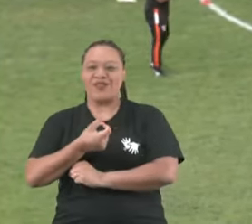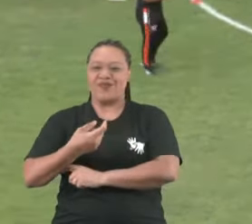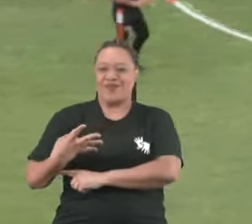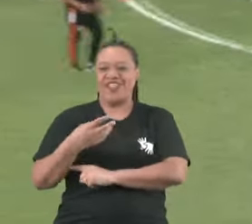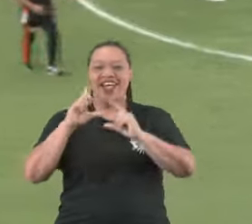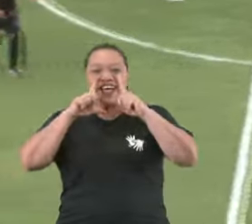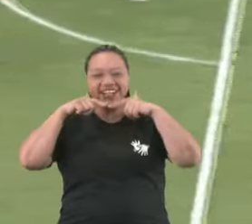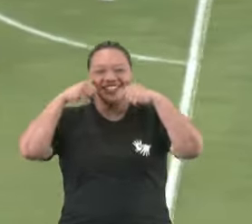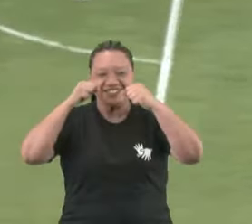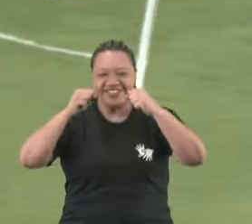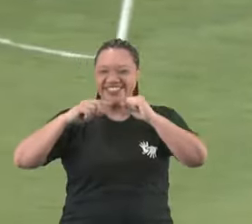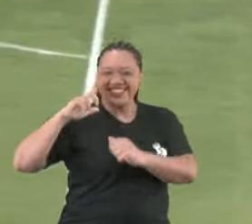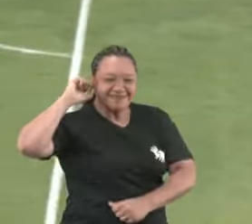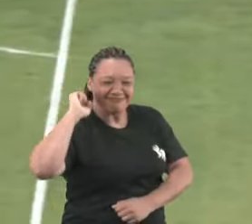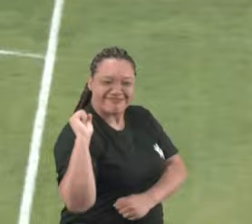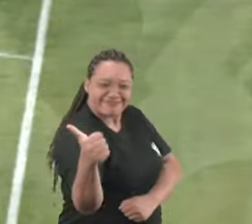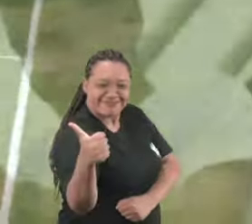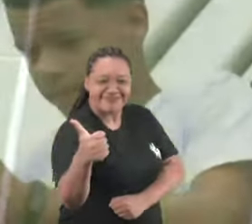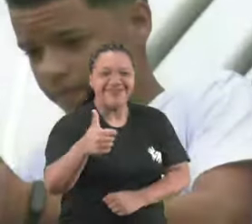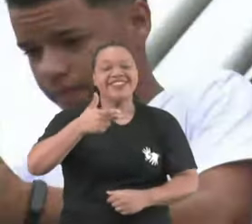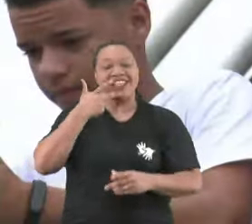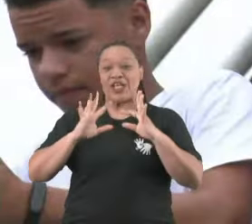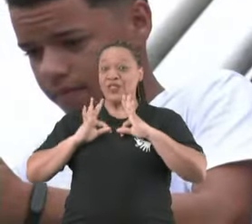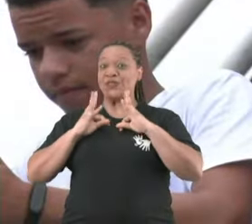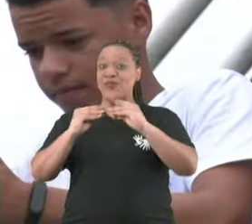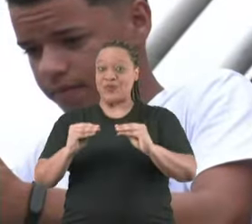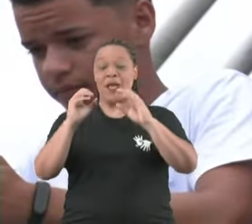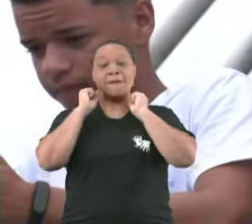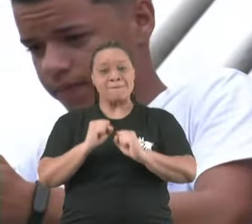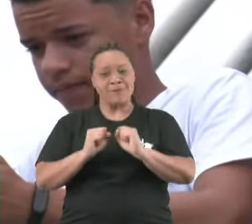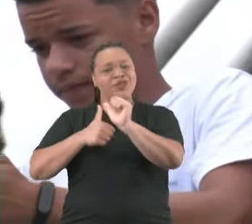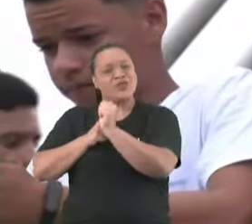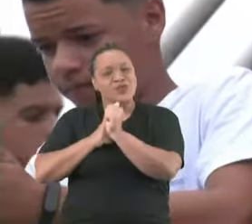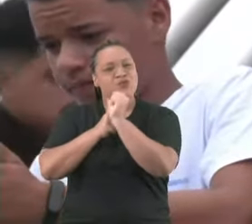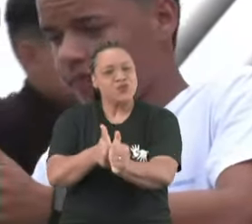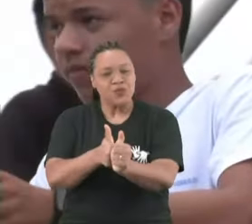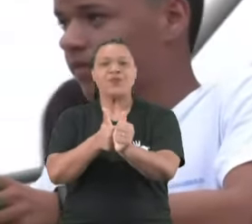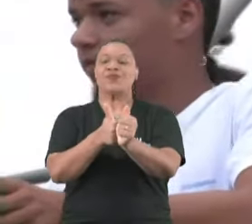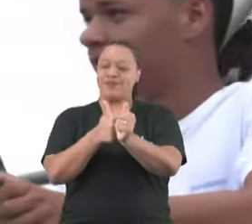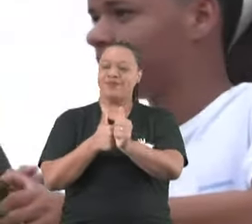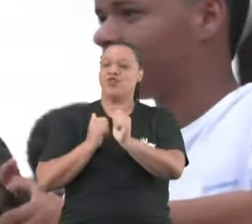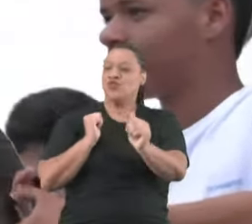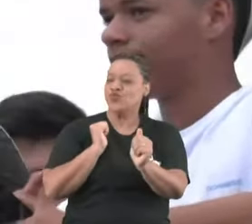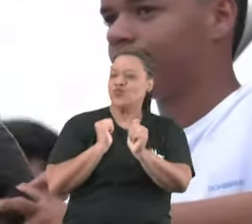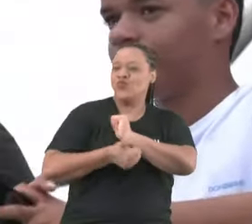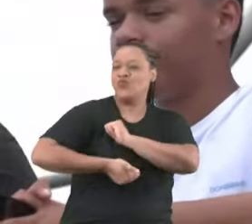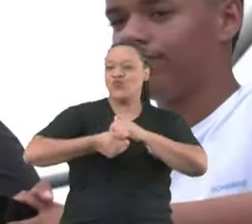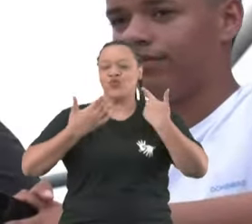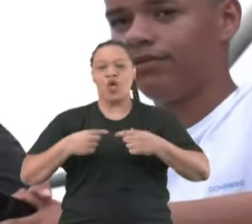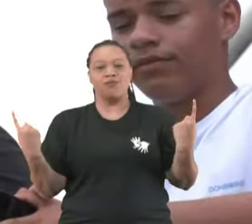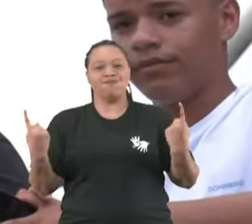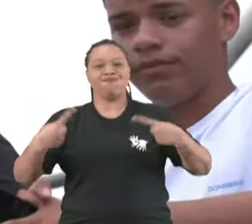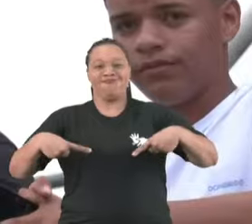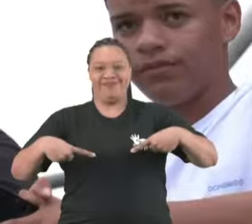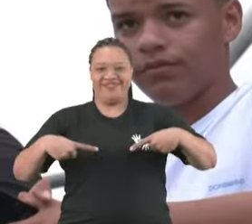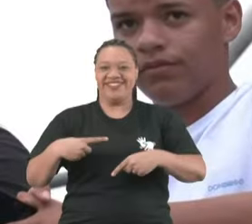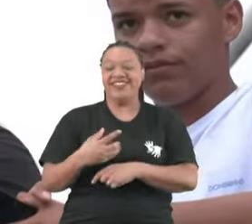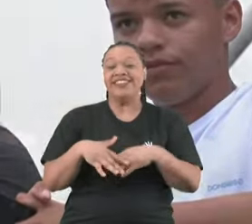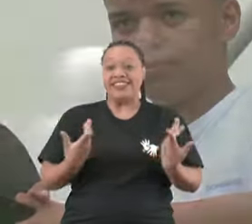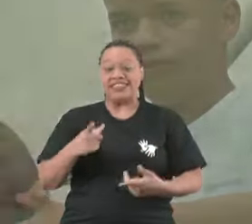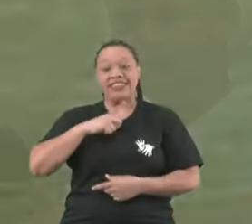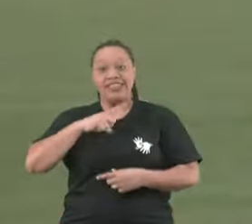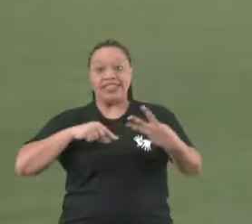Massa. Essa novidade para que todos possam acompanhar da melhor maneira possível essa grande decisão. Nós teremos